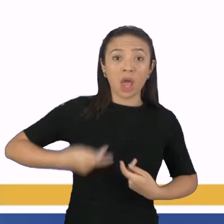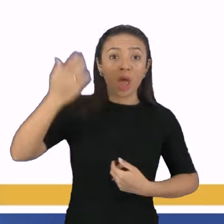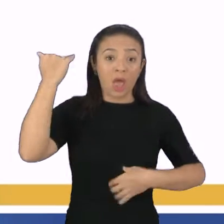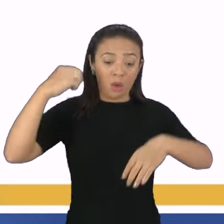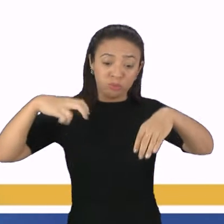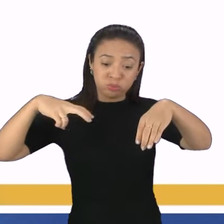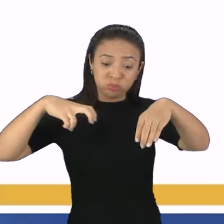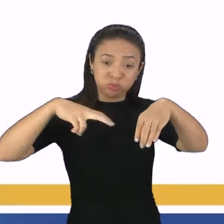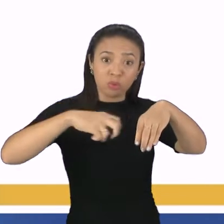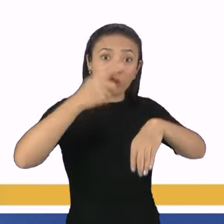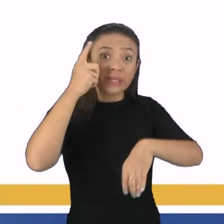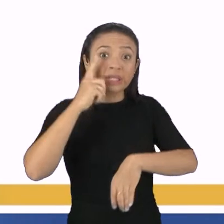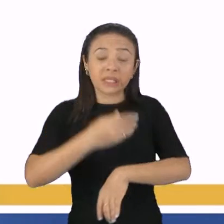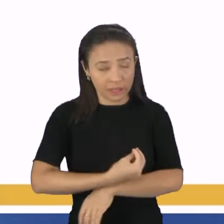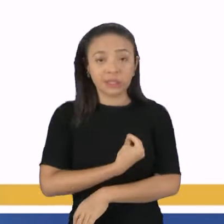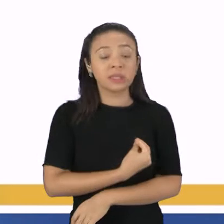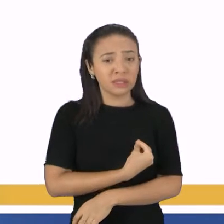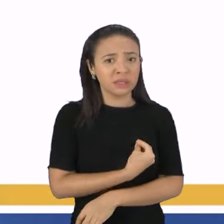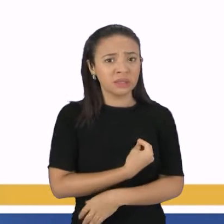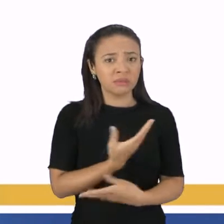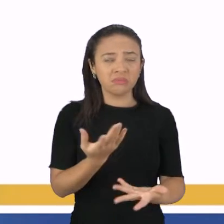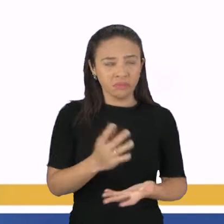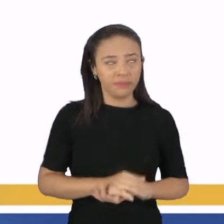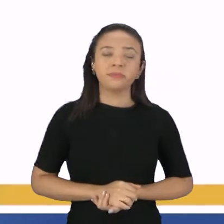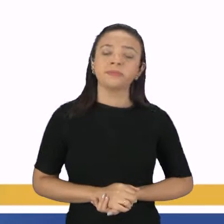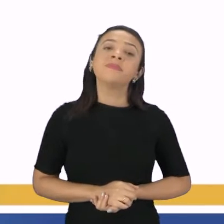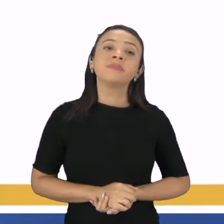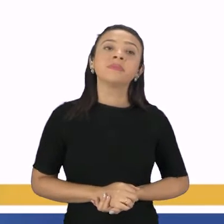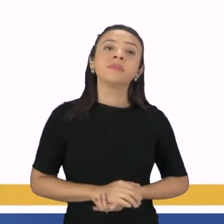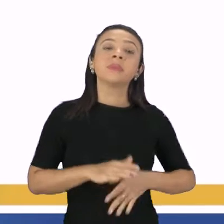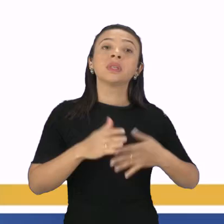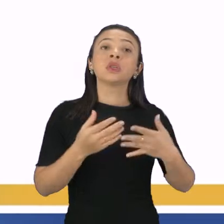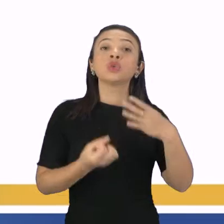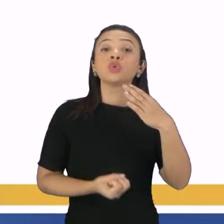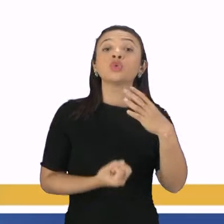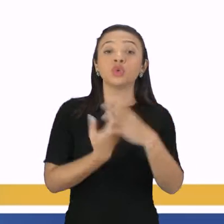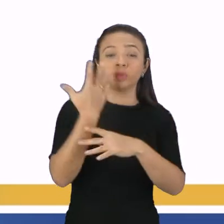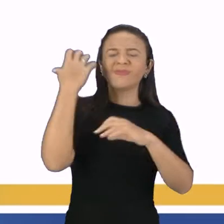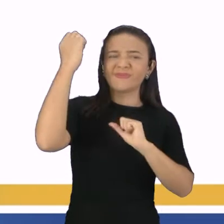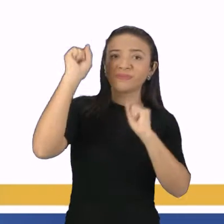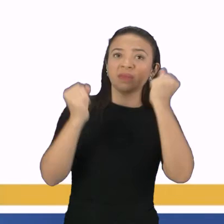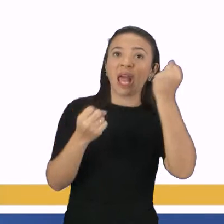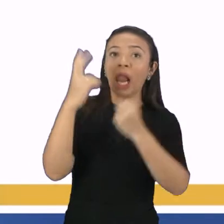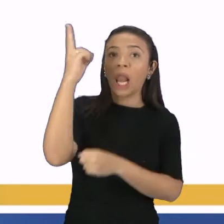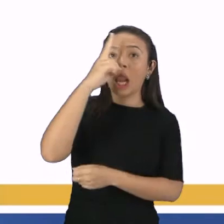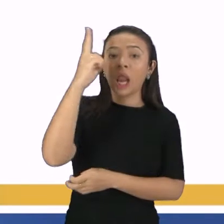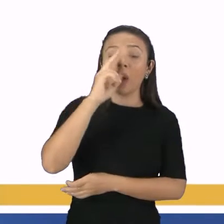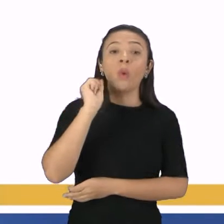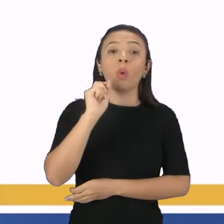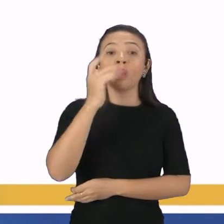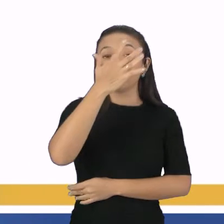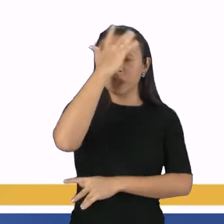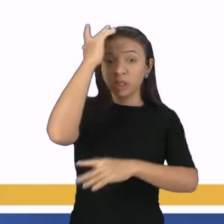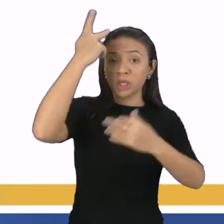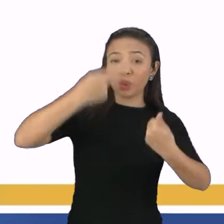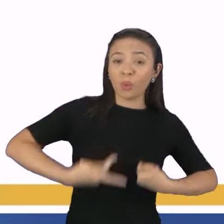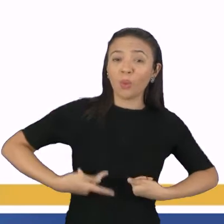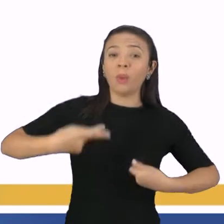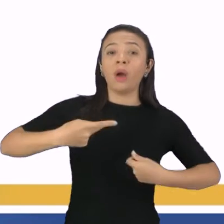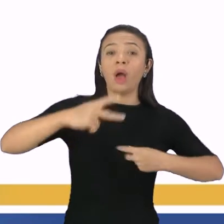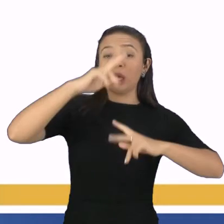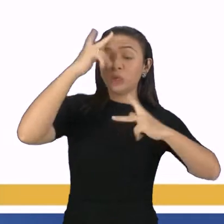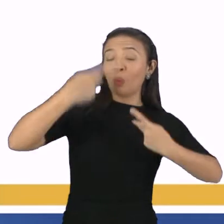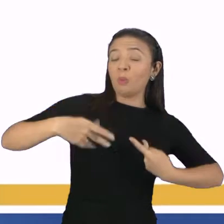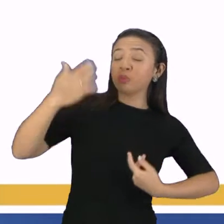da cavernas? E a gente vai responder, né? A origem da educação física remota a tempos do homem